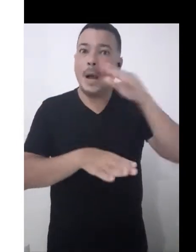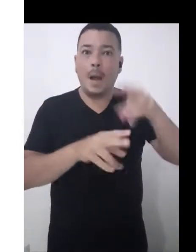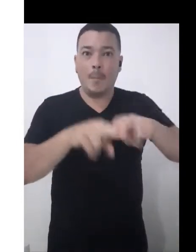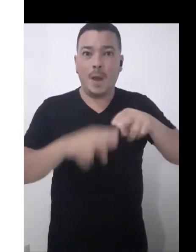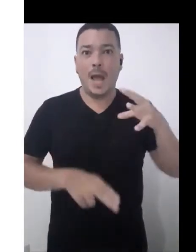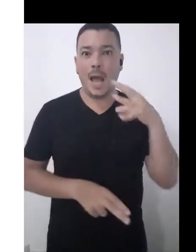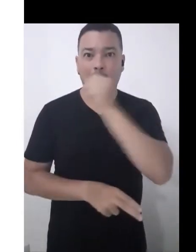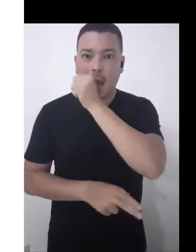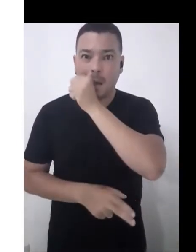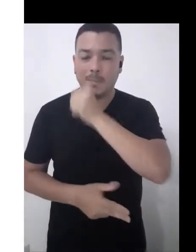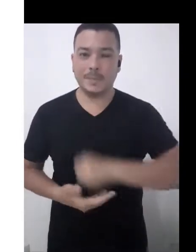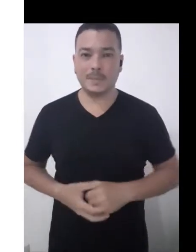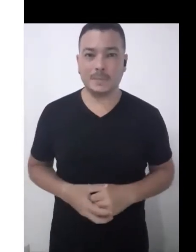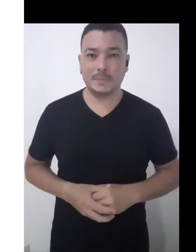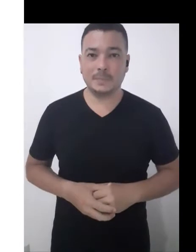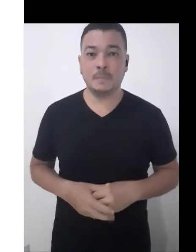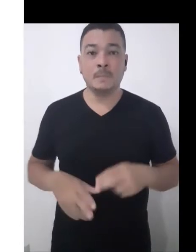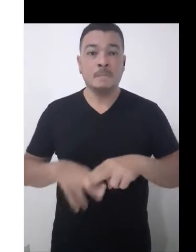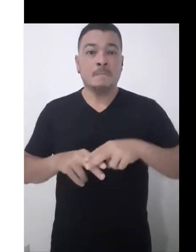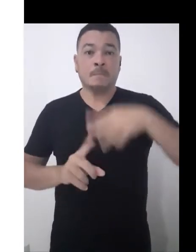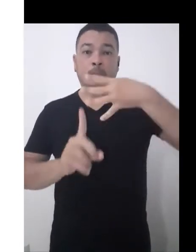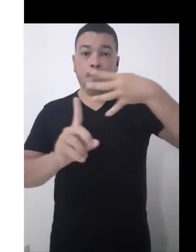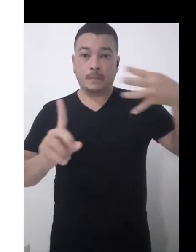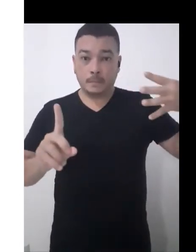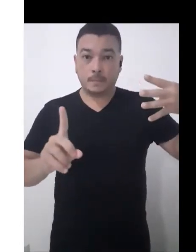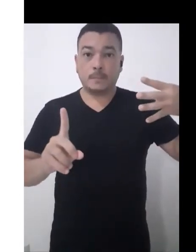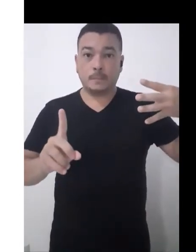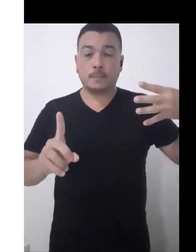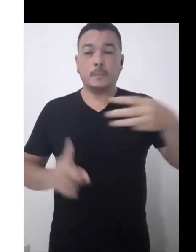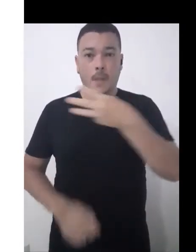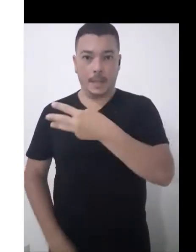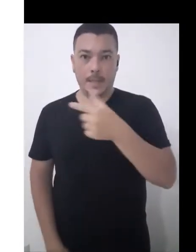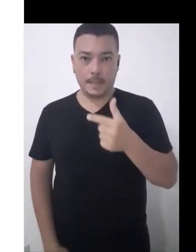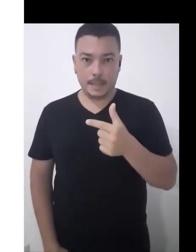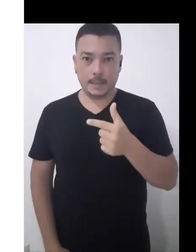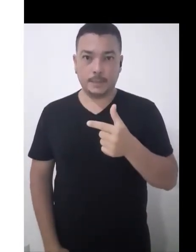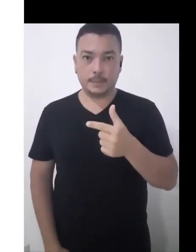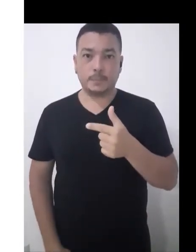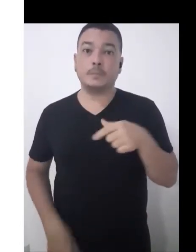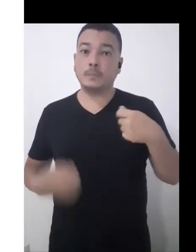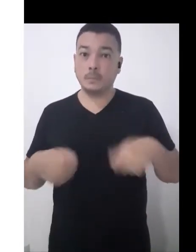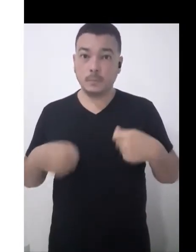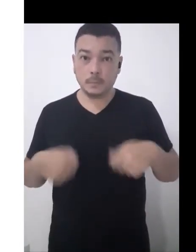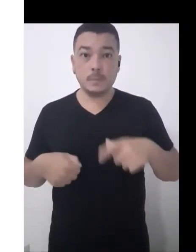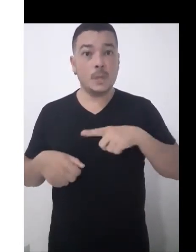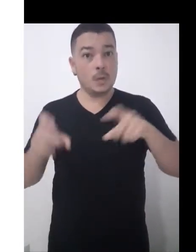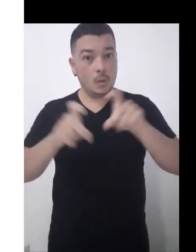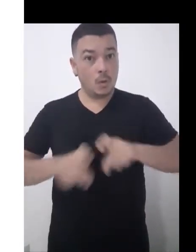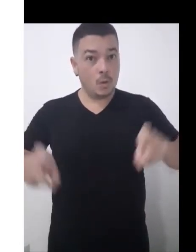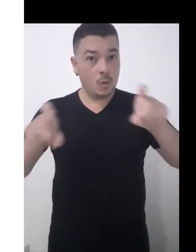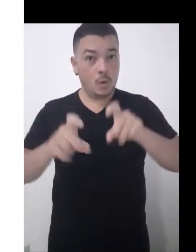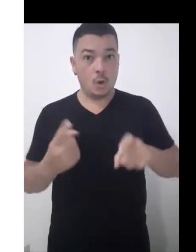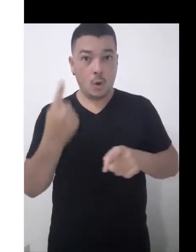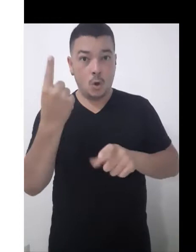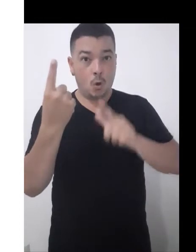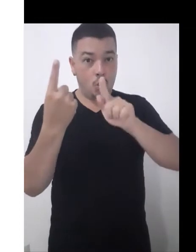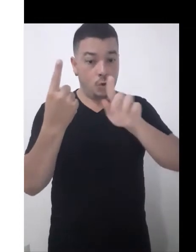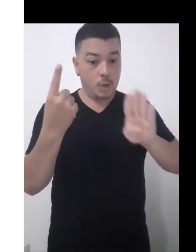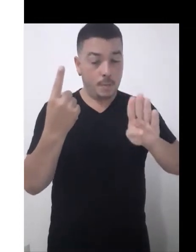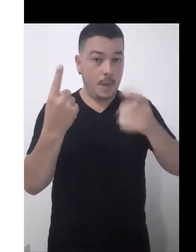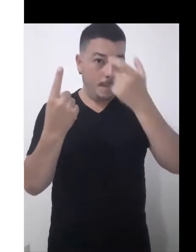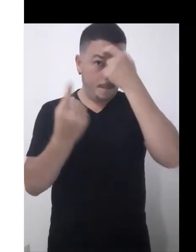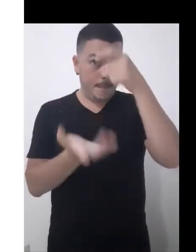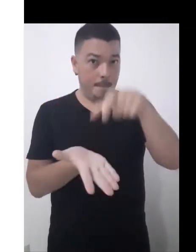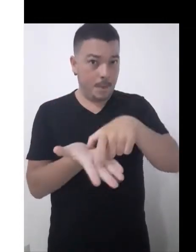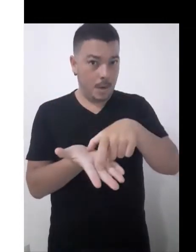bacana. Então o Windows, por exemplo, na versão 32 bits, exige que você tenha um computador com pelo menos 1 GB de memória RAM. Se